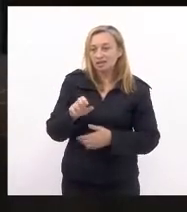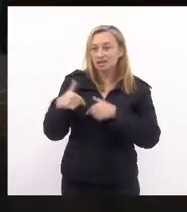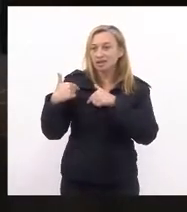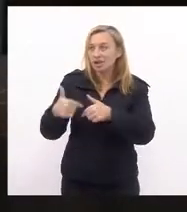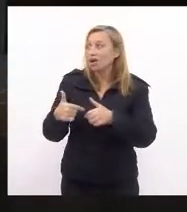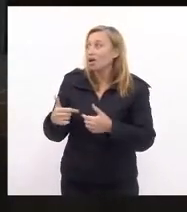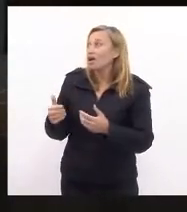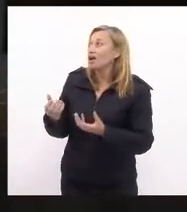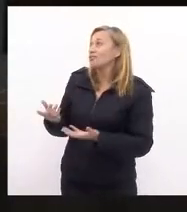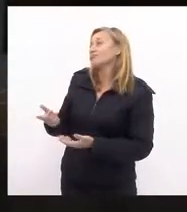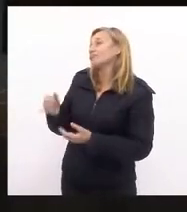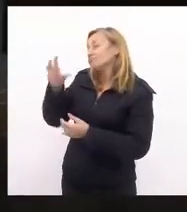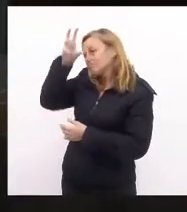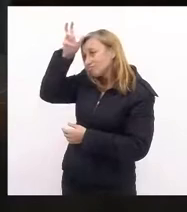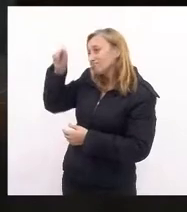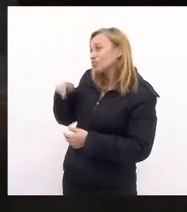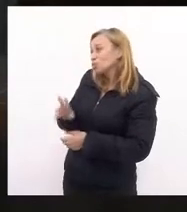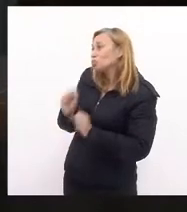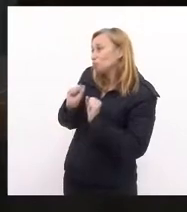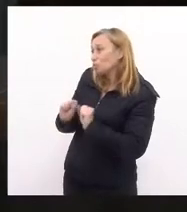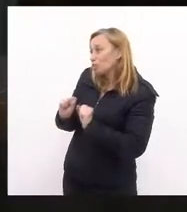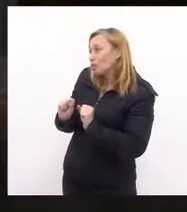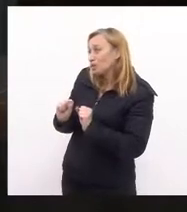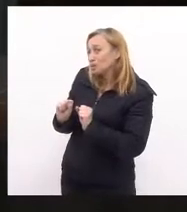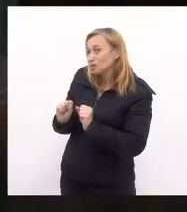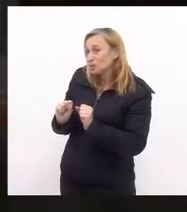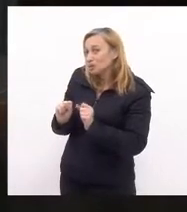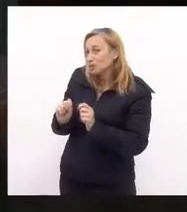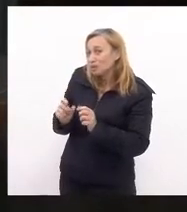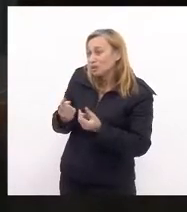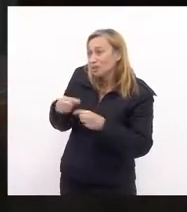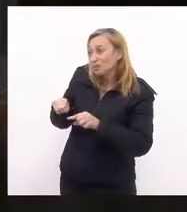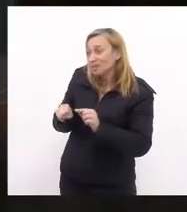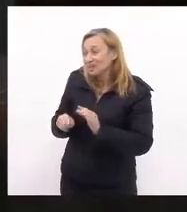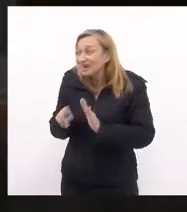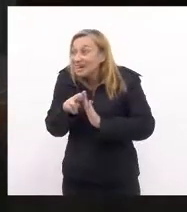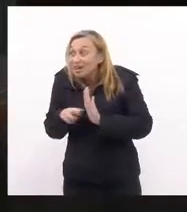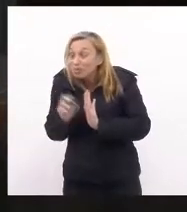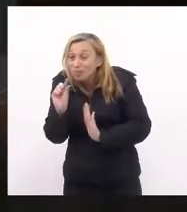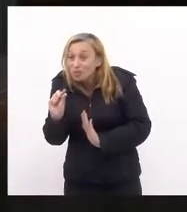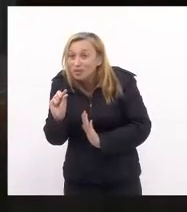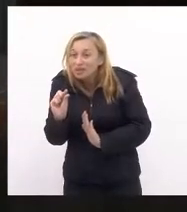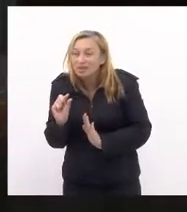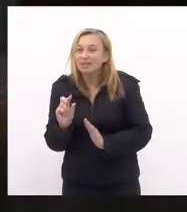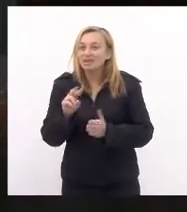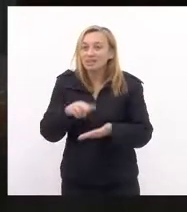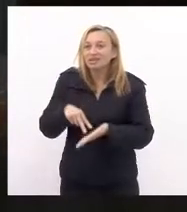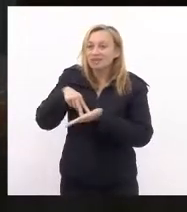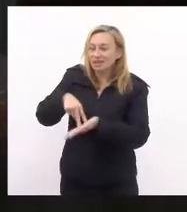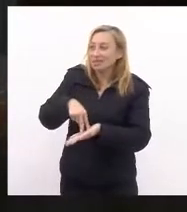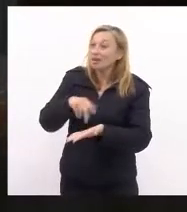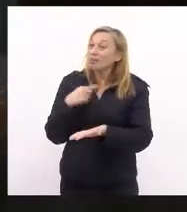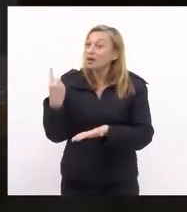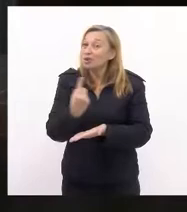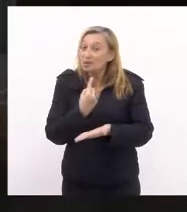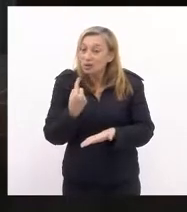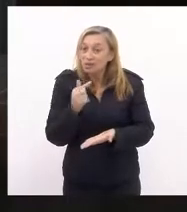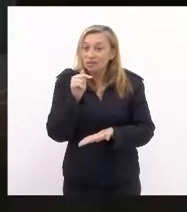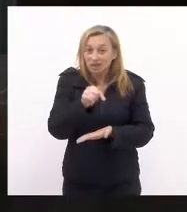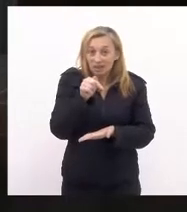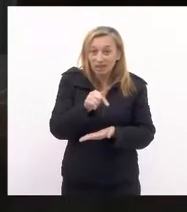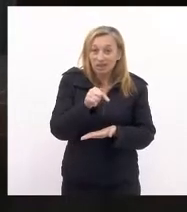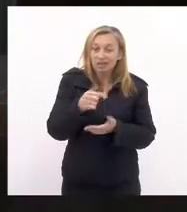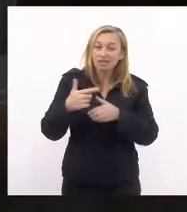quebrar um pouco o protocolo, e pedir que cada tradição que for nominada, que se levante, para que nós, aqui, os